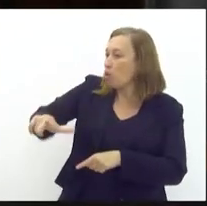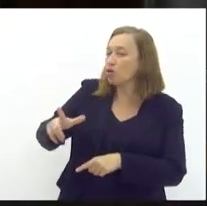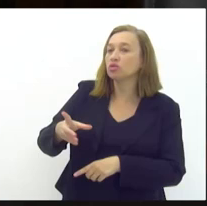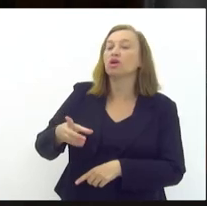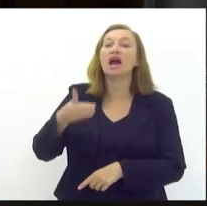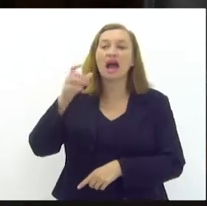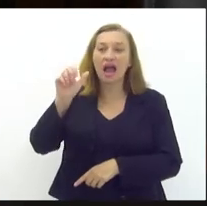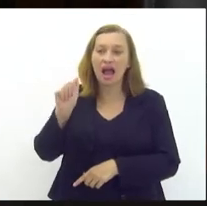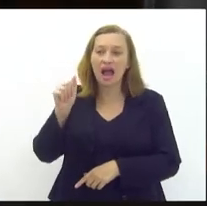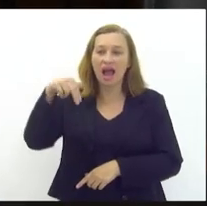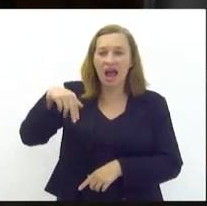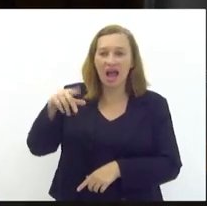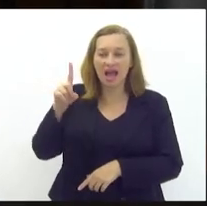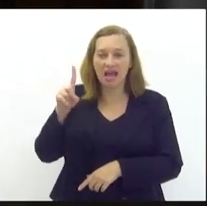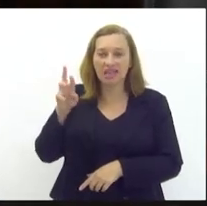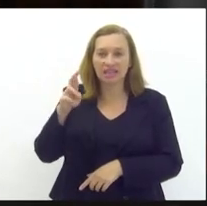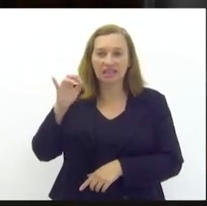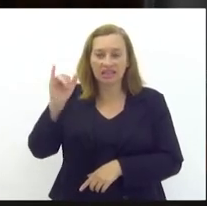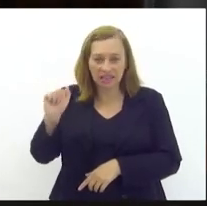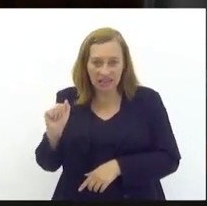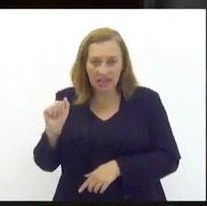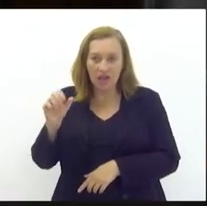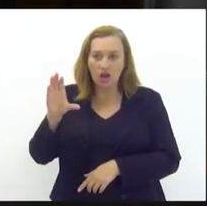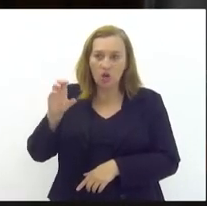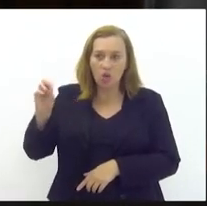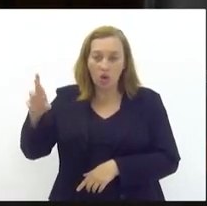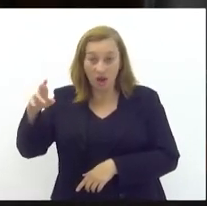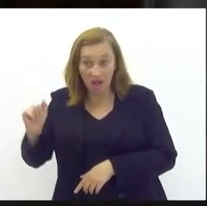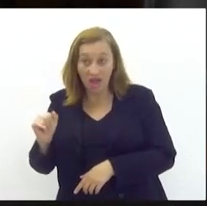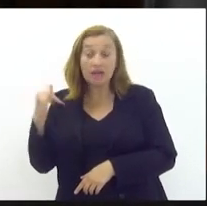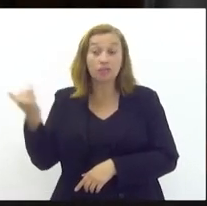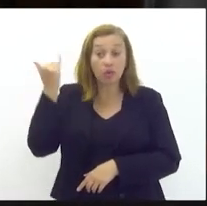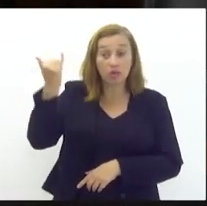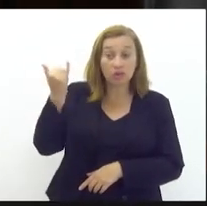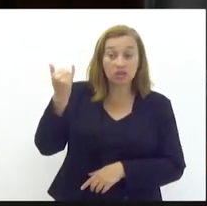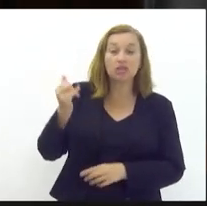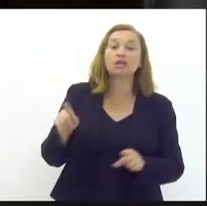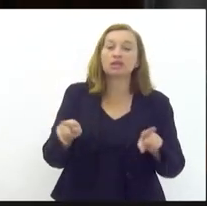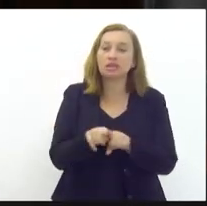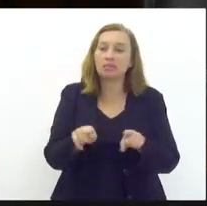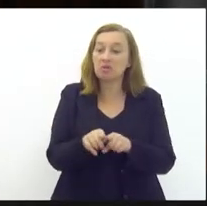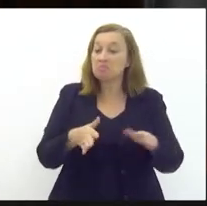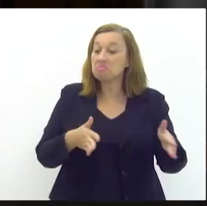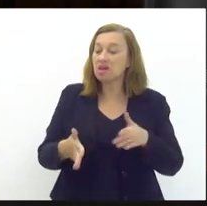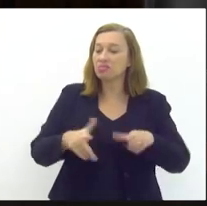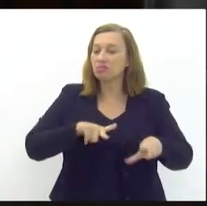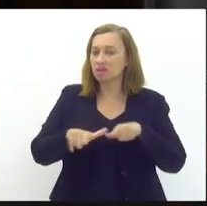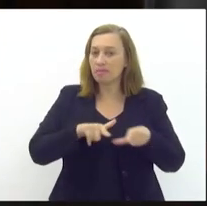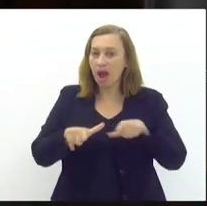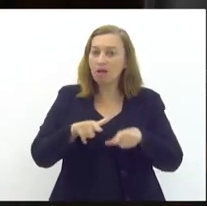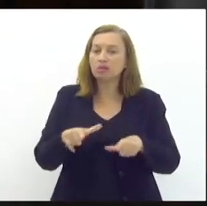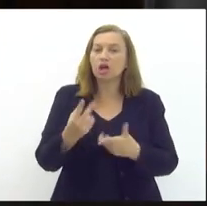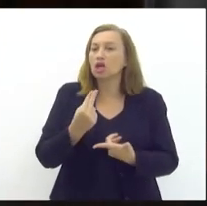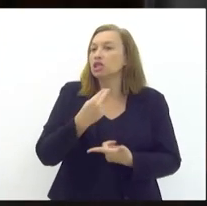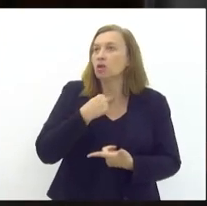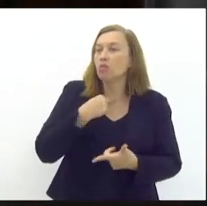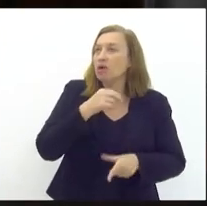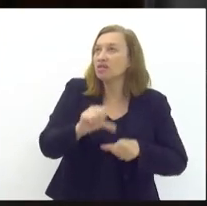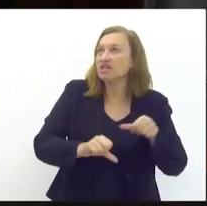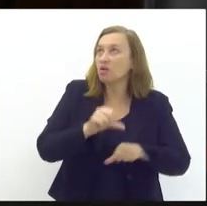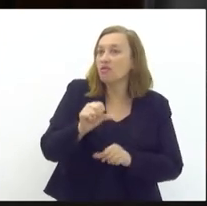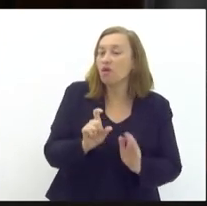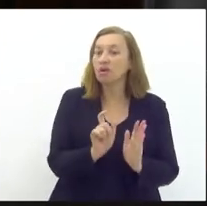sobre a questão é do segmento de serviços nós não podemos fazer uma reforma